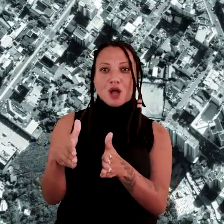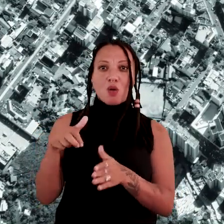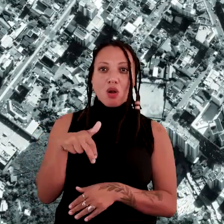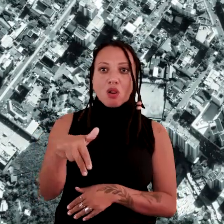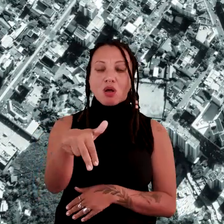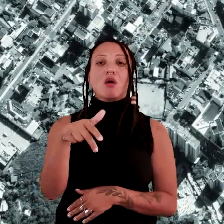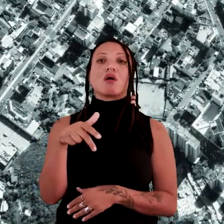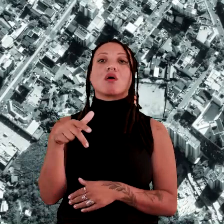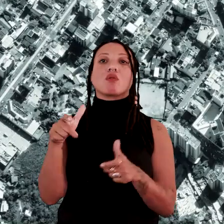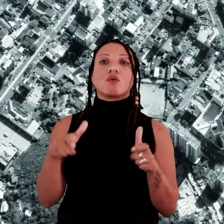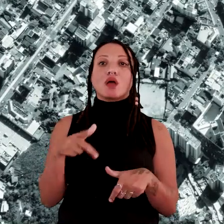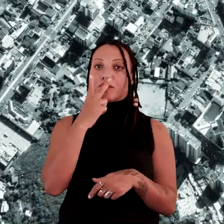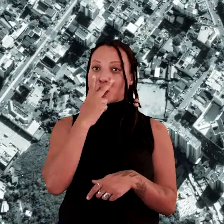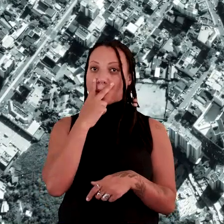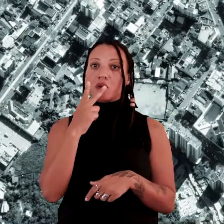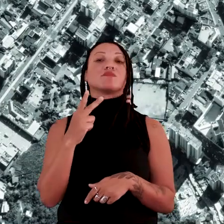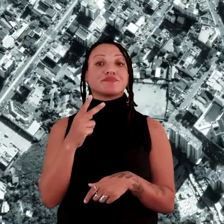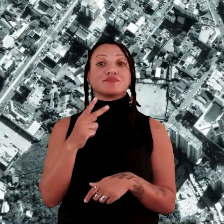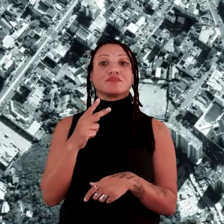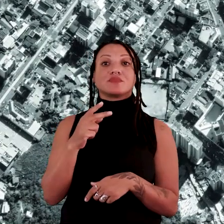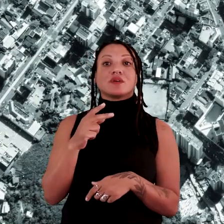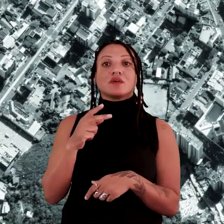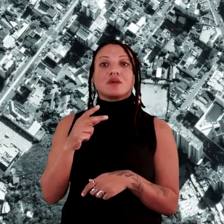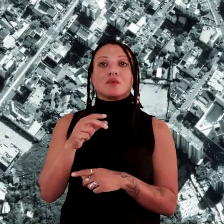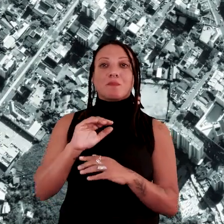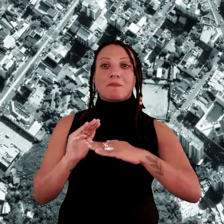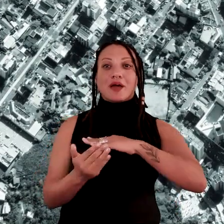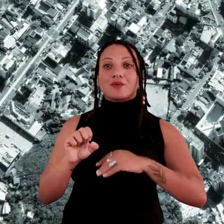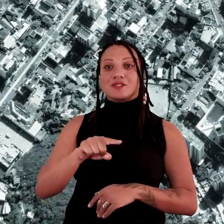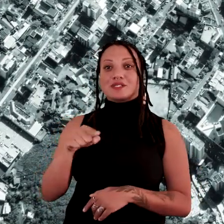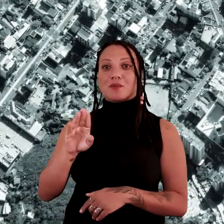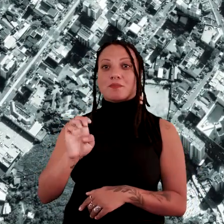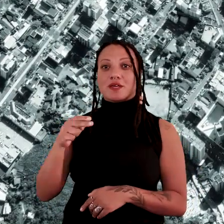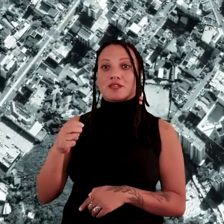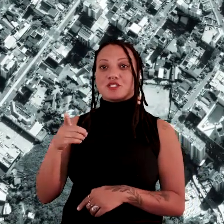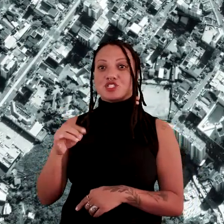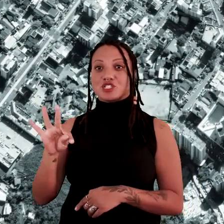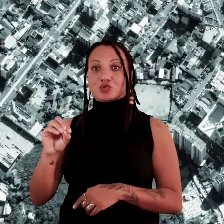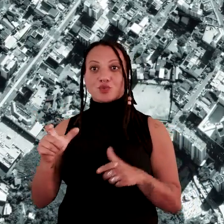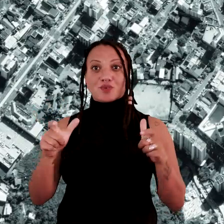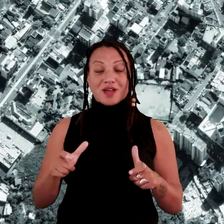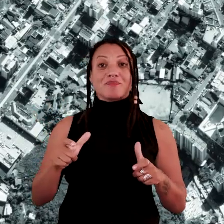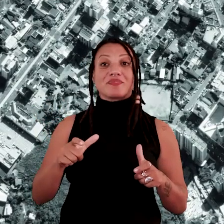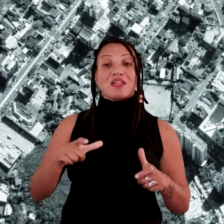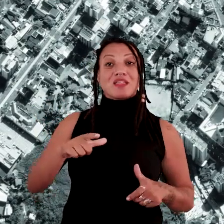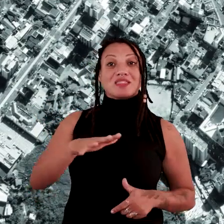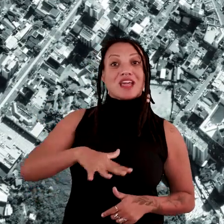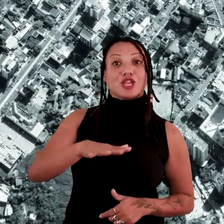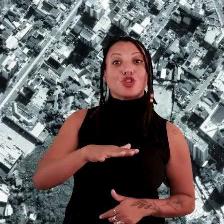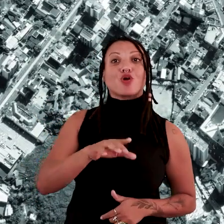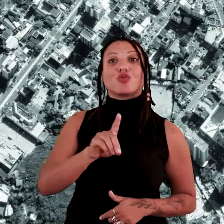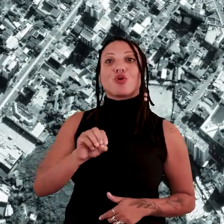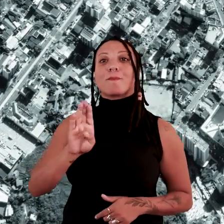do Bem. A gente implementou essa rota, foram 10 pontos na rota,